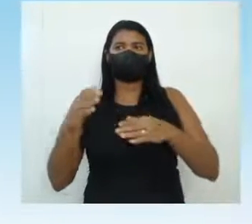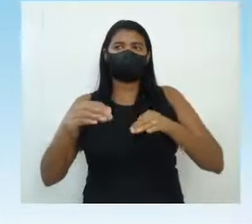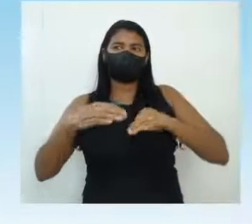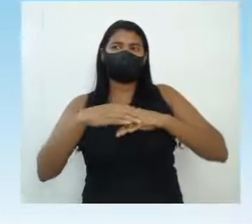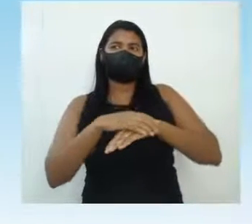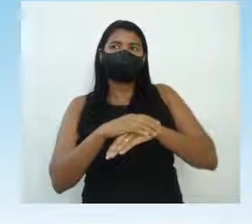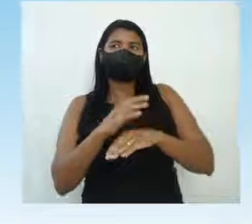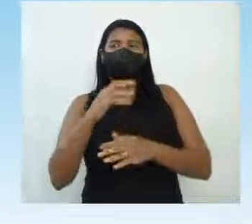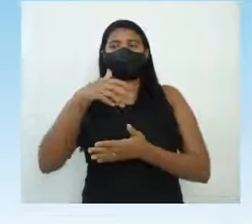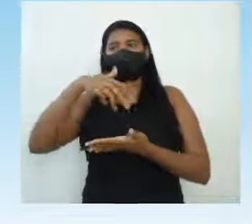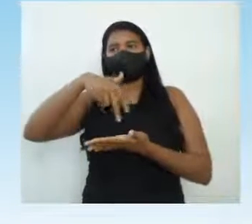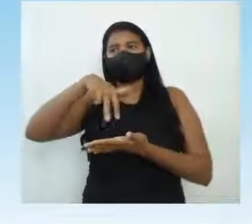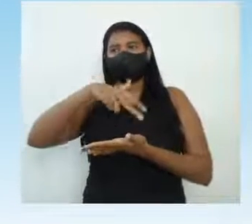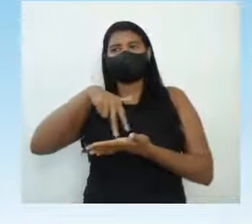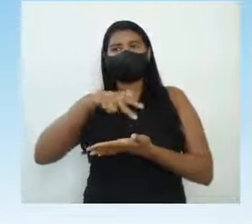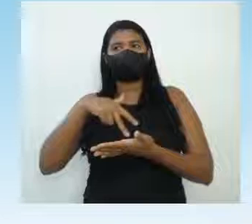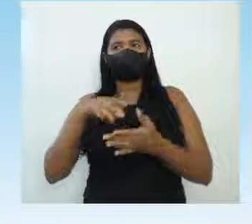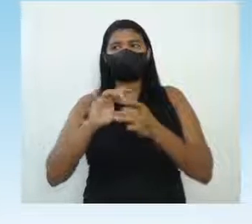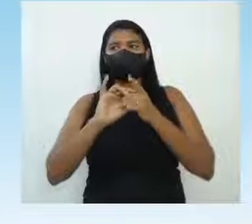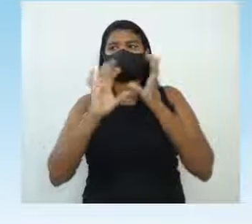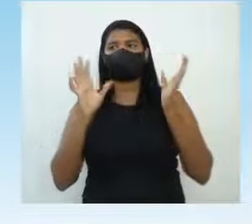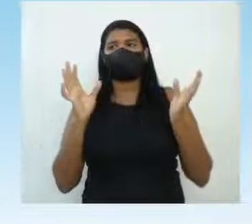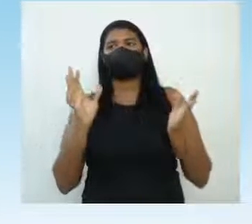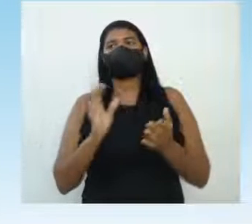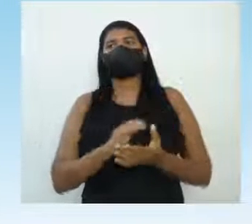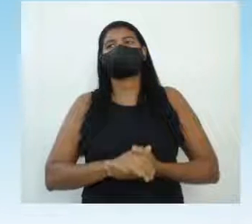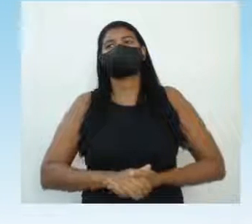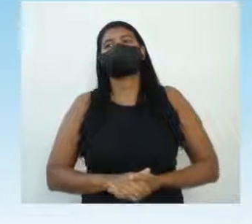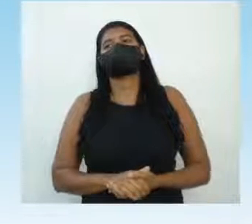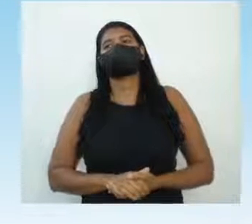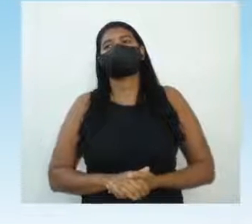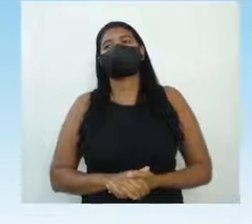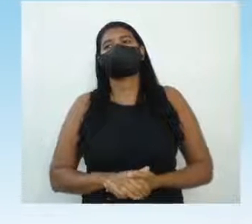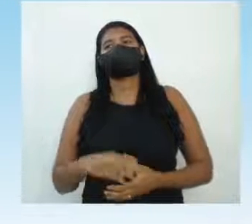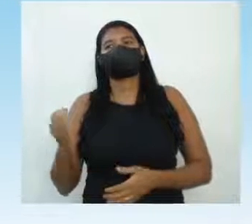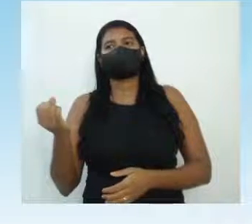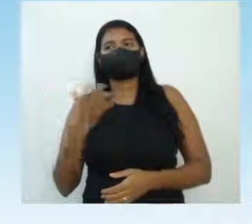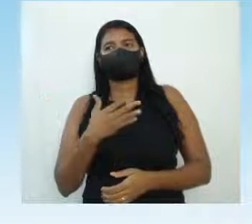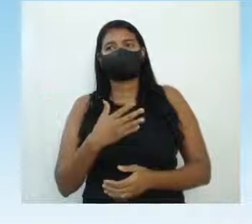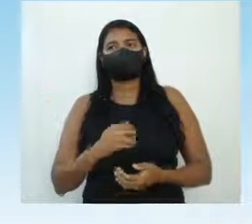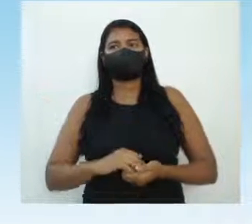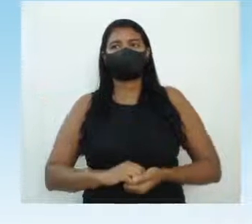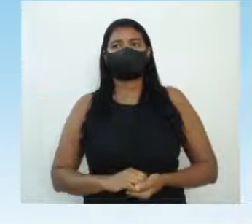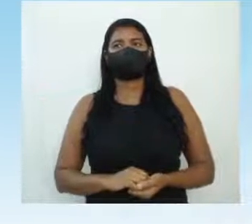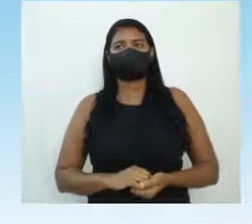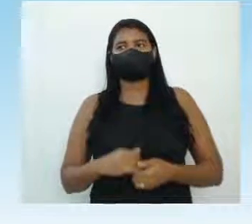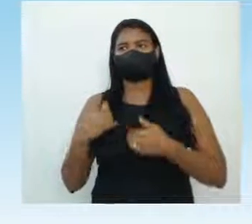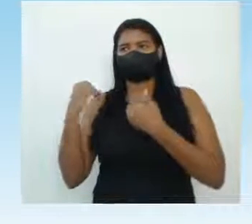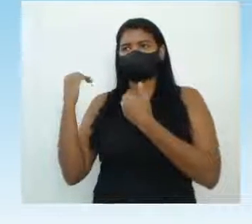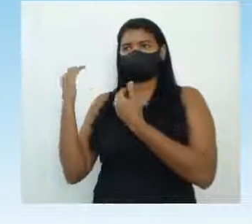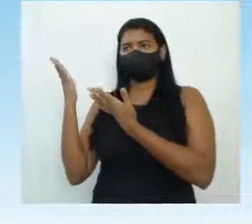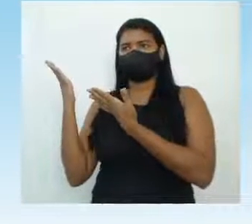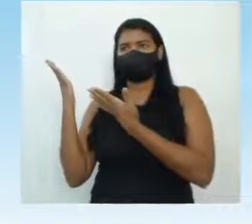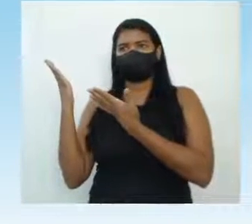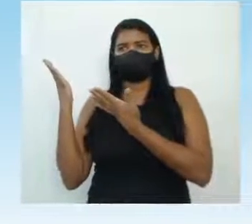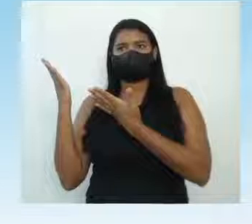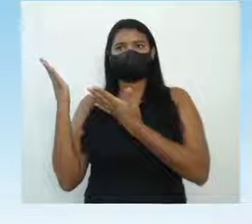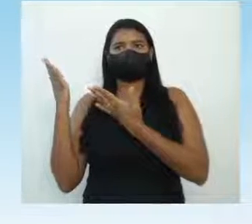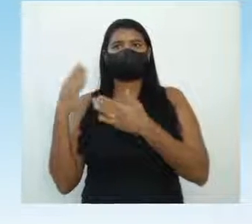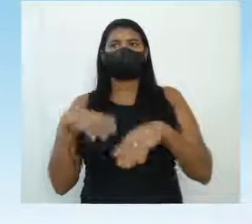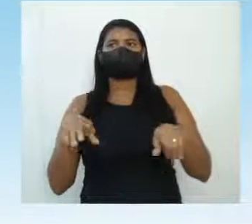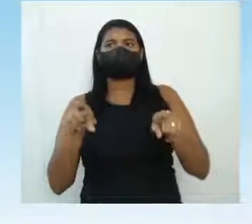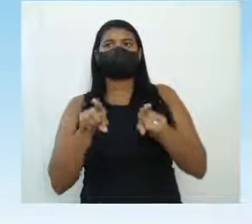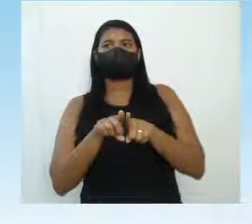a dança, ela é descalça. Muito inovador isso, ó. Então, ó, também além